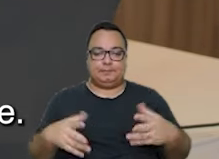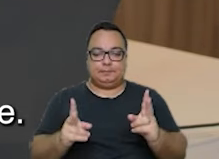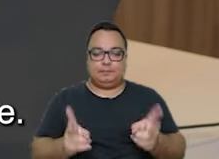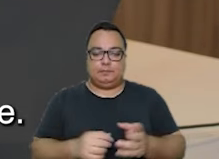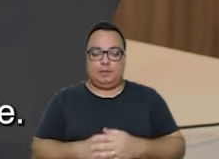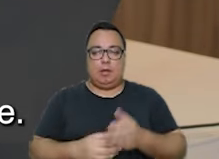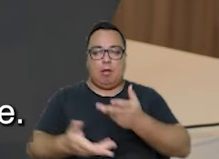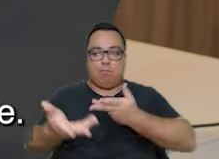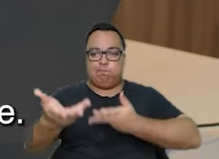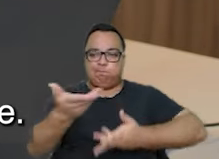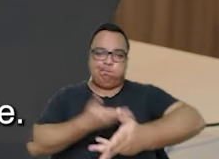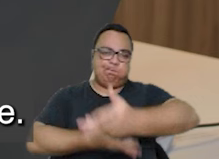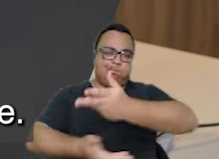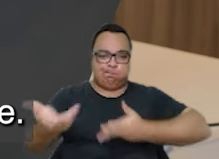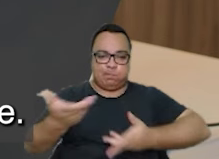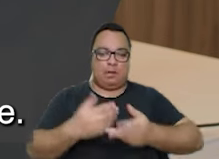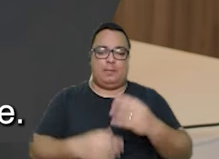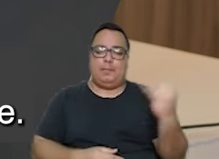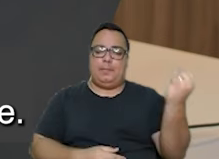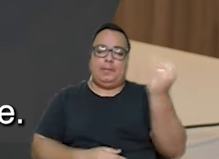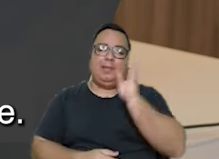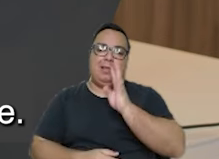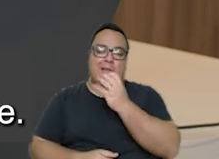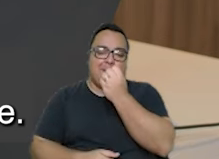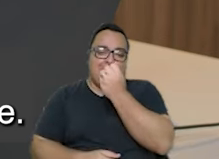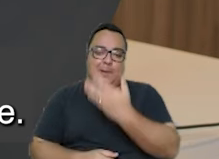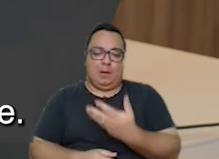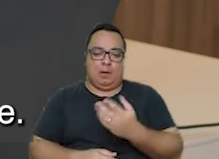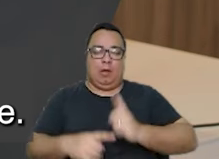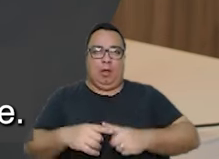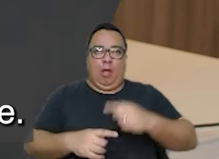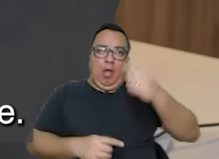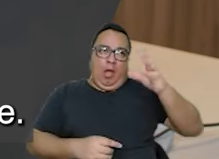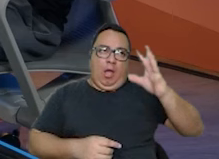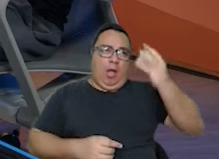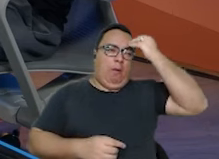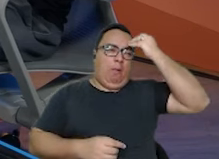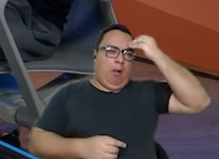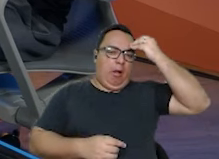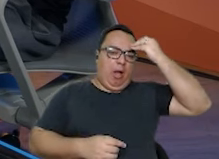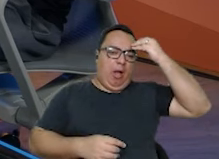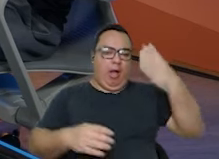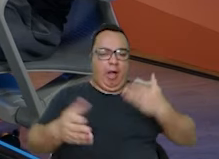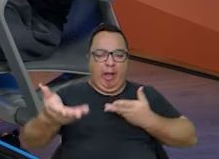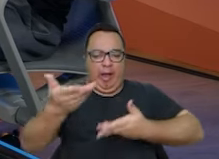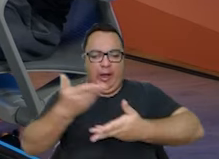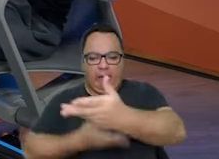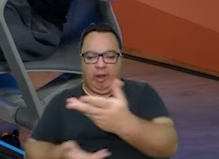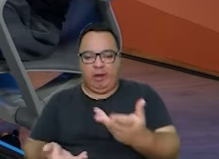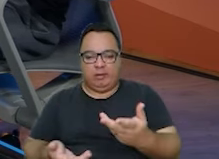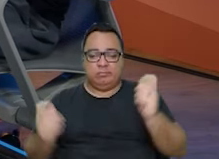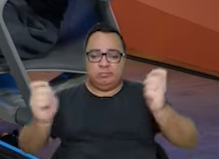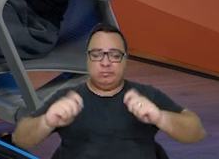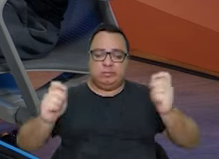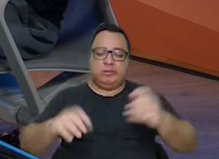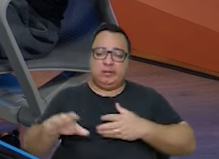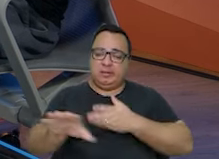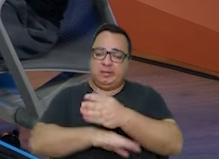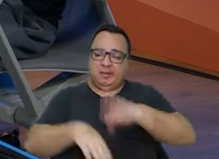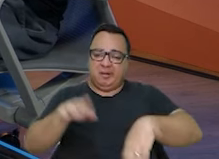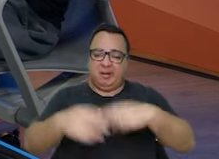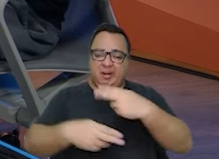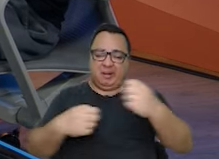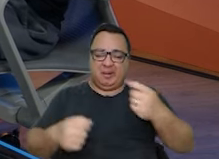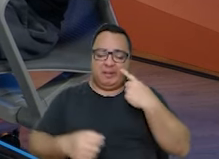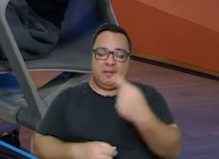o empresário é muito legal porque a gente vai com uma teoria assim que é important nem sempre vai aprender com o sebrai né quando você vai lá você